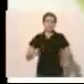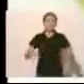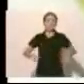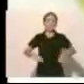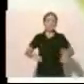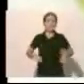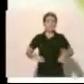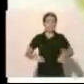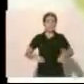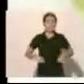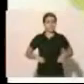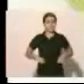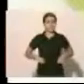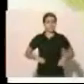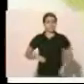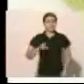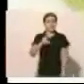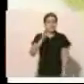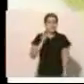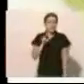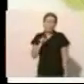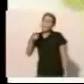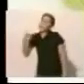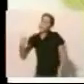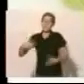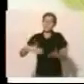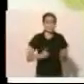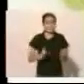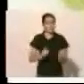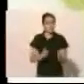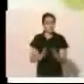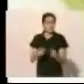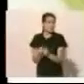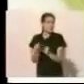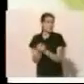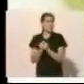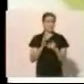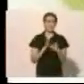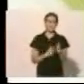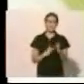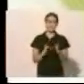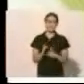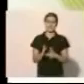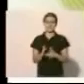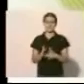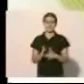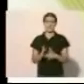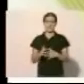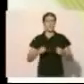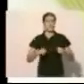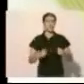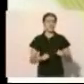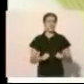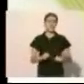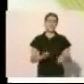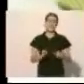gente sofre. Por que isso aconteceu comigo? Por que eu? Ô meu irmão, eu sou você não.